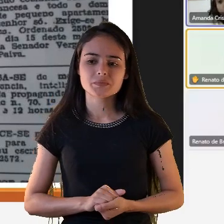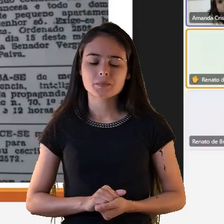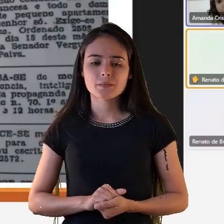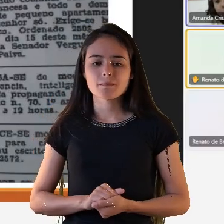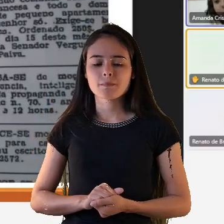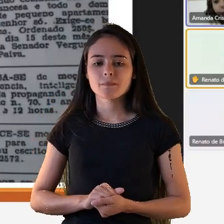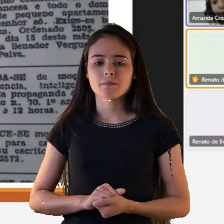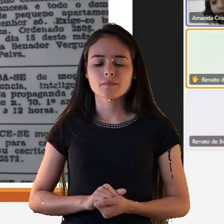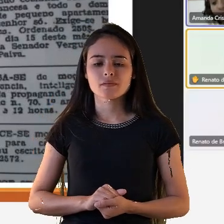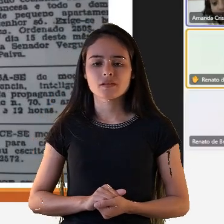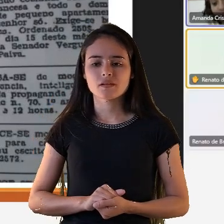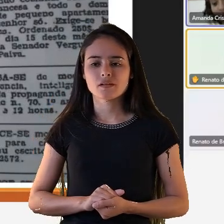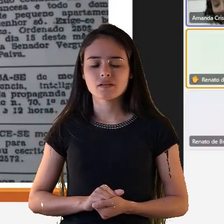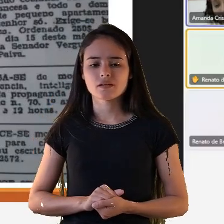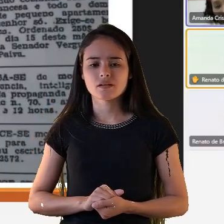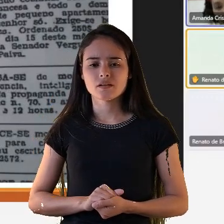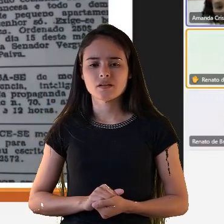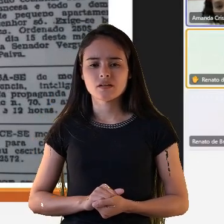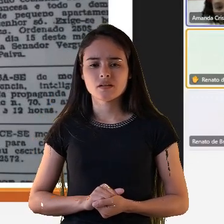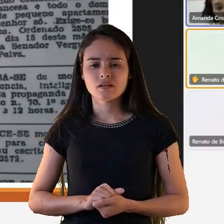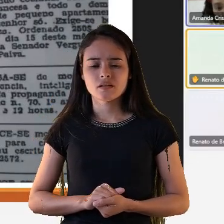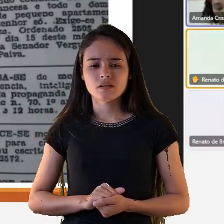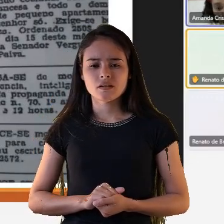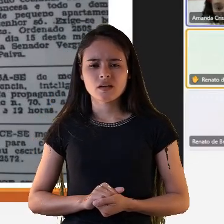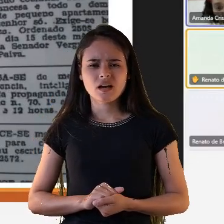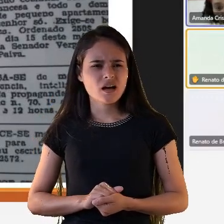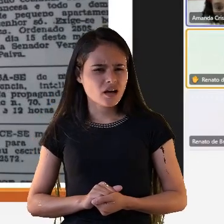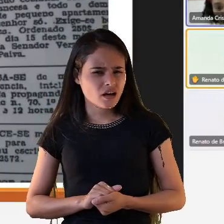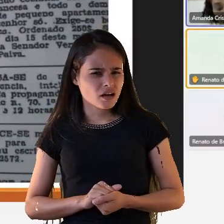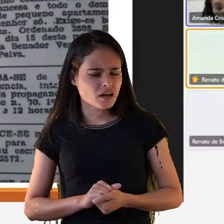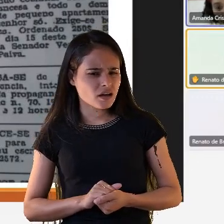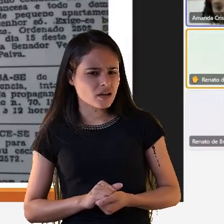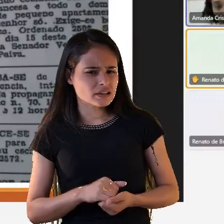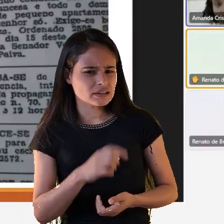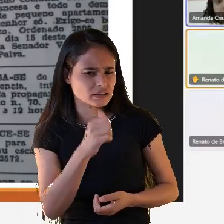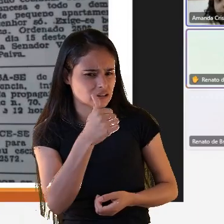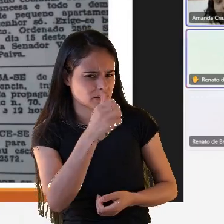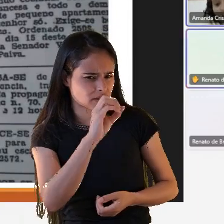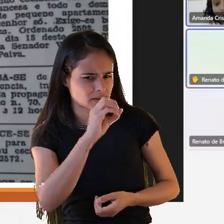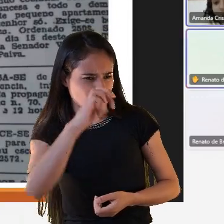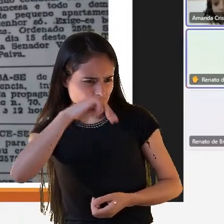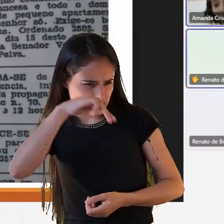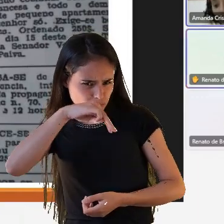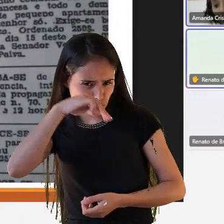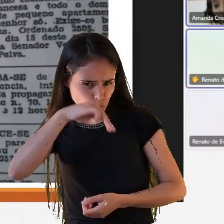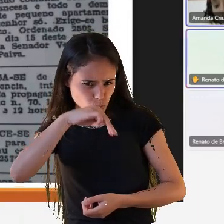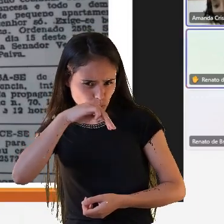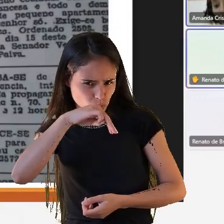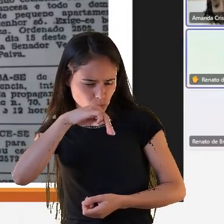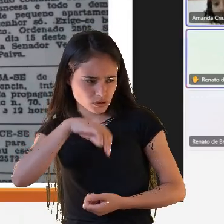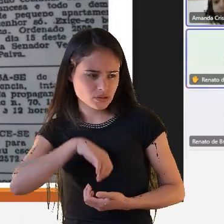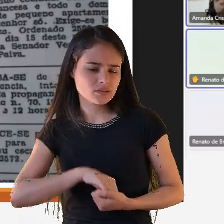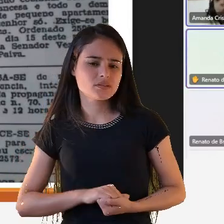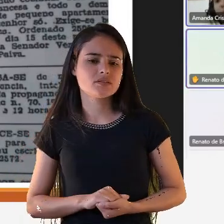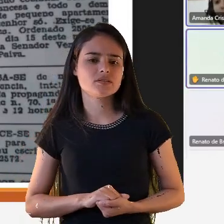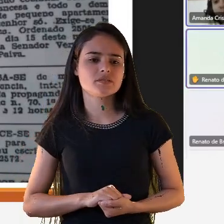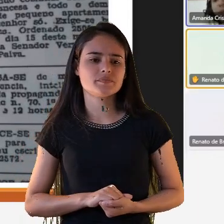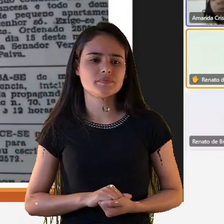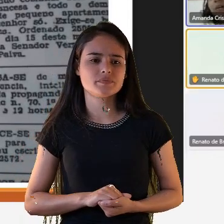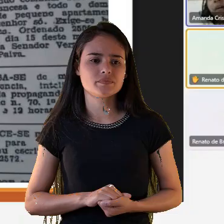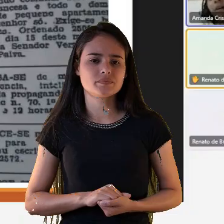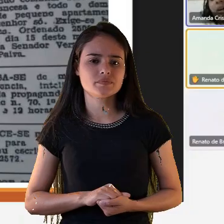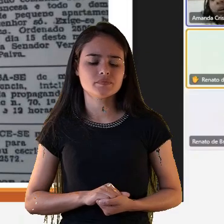então agora a gente fazer um intervalinho de 10 minutos? Pode ser, a gente volta Isso, 20, 30.